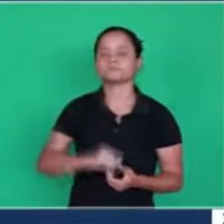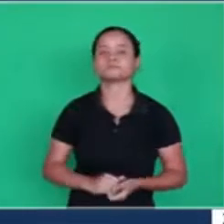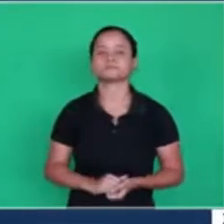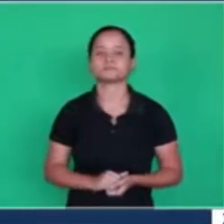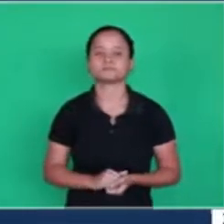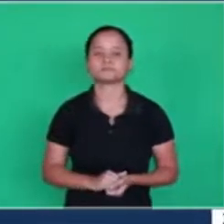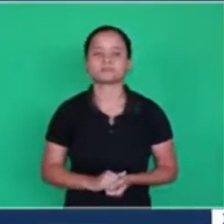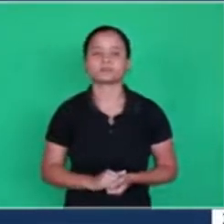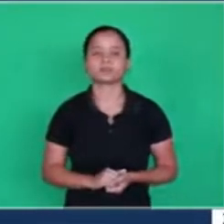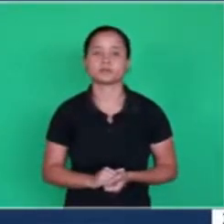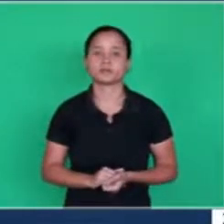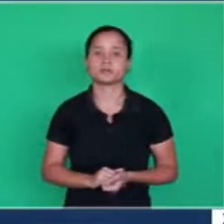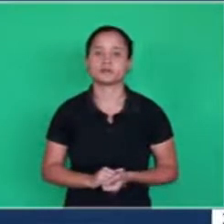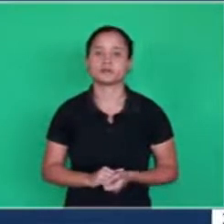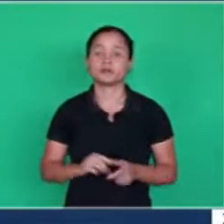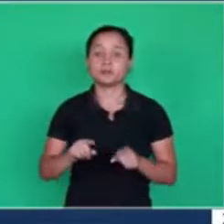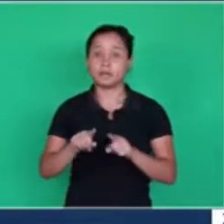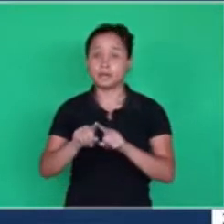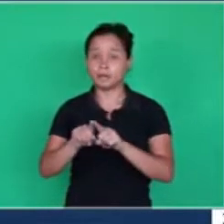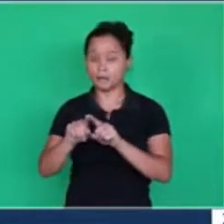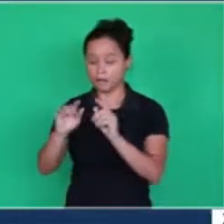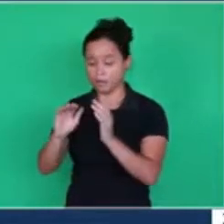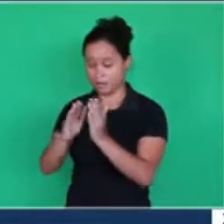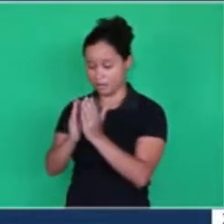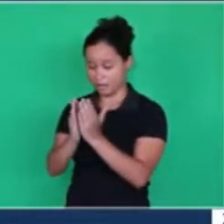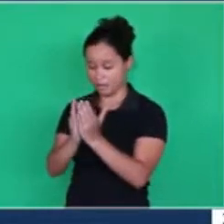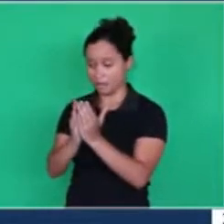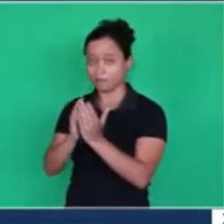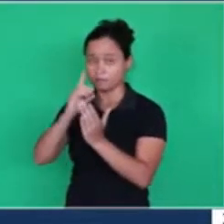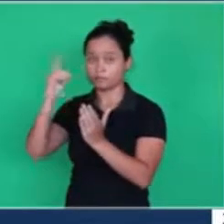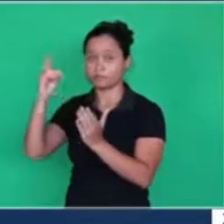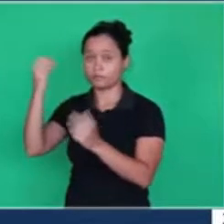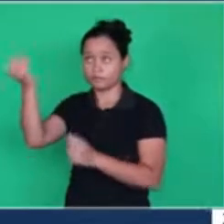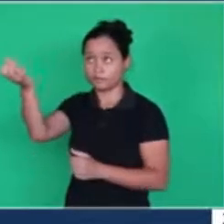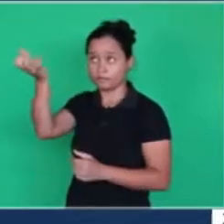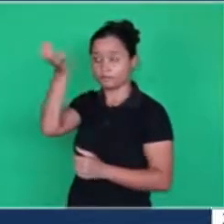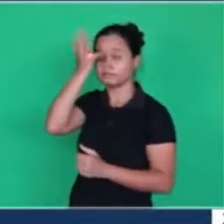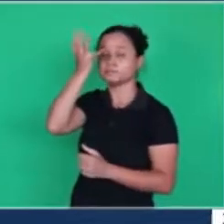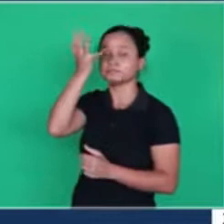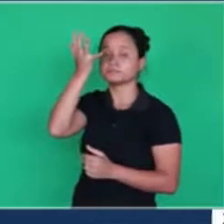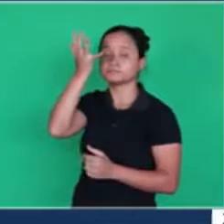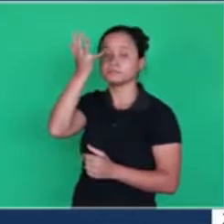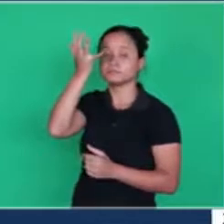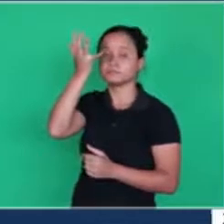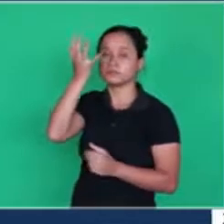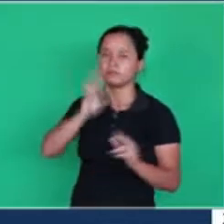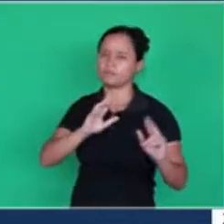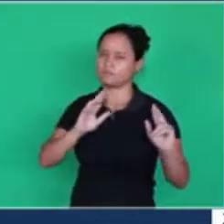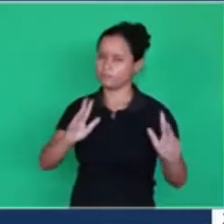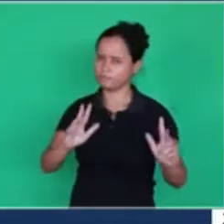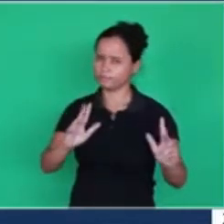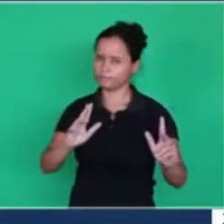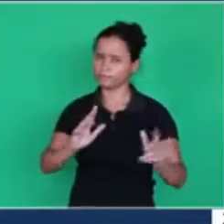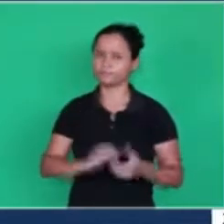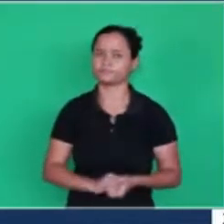A revelação bíblica é diferente. Então, os irmãos estão vendo que esta